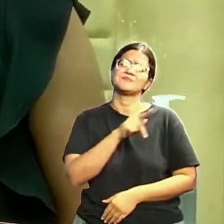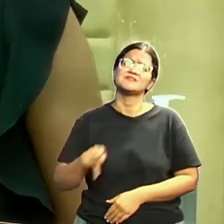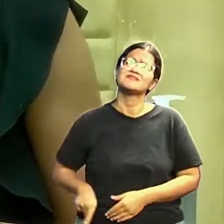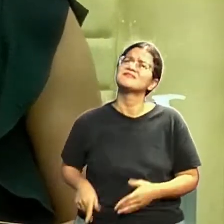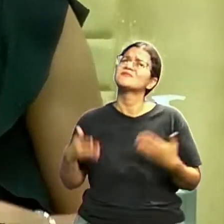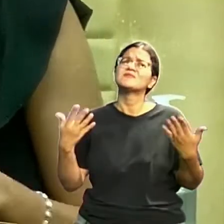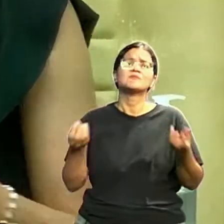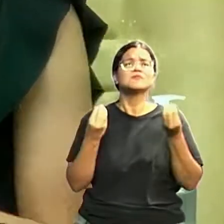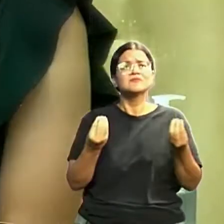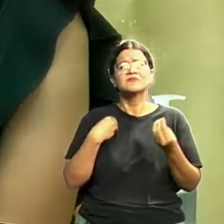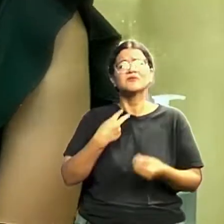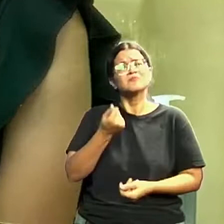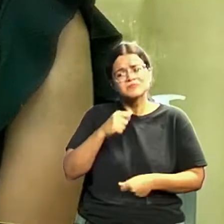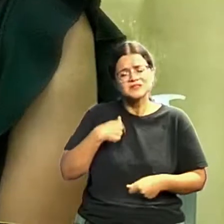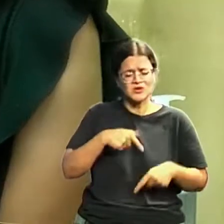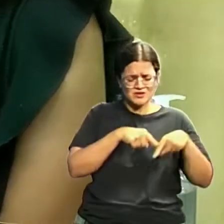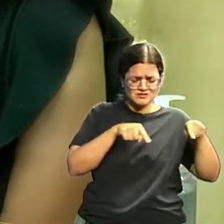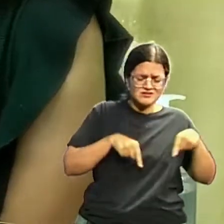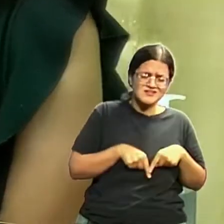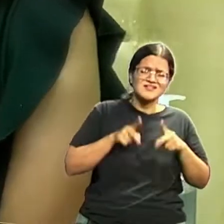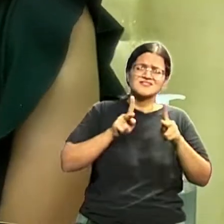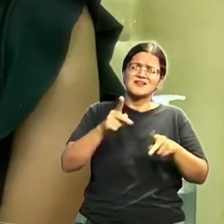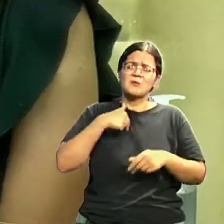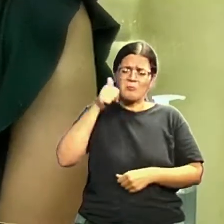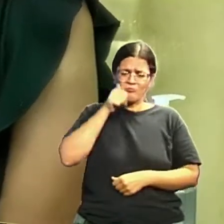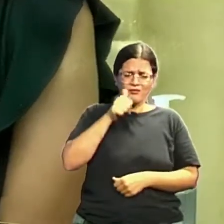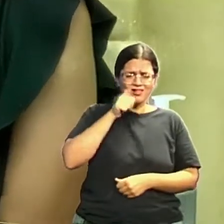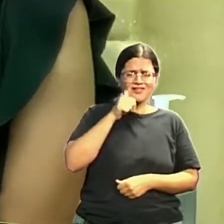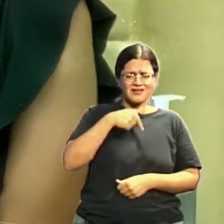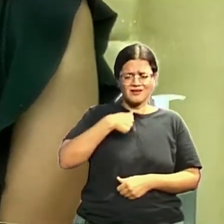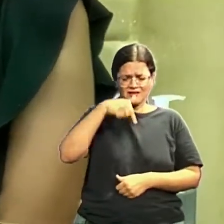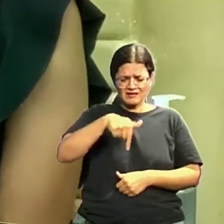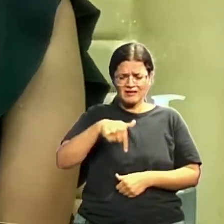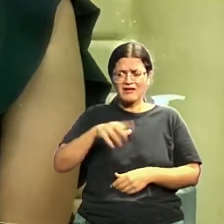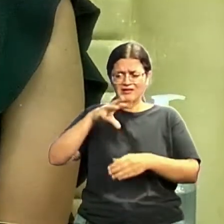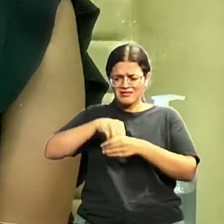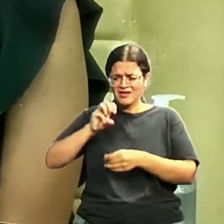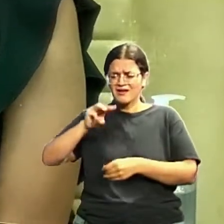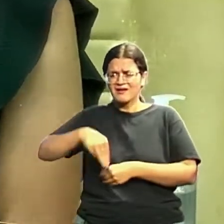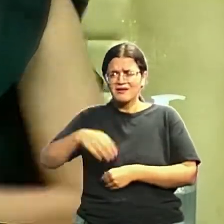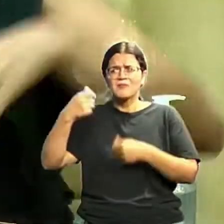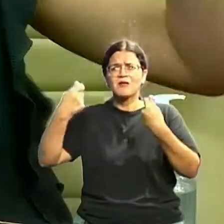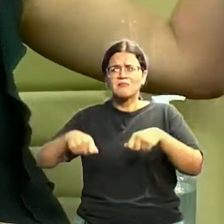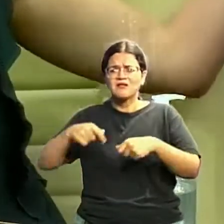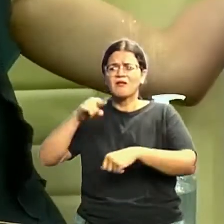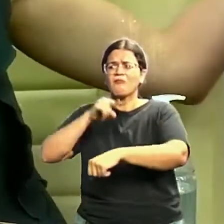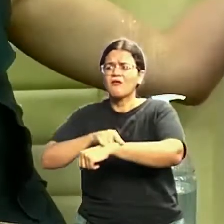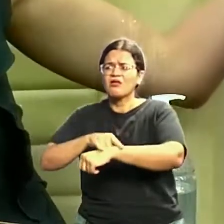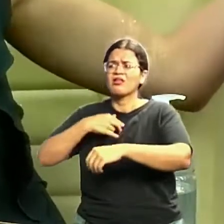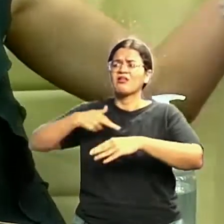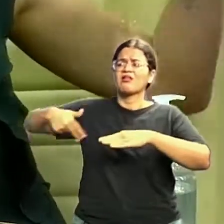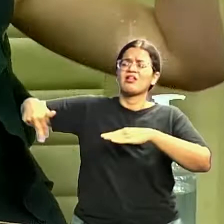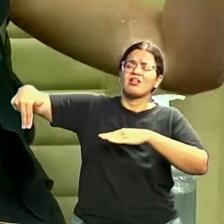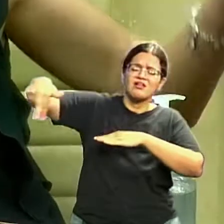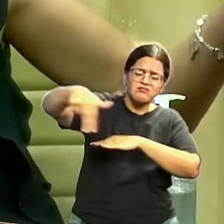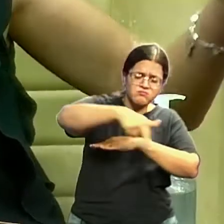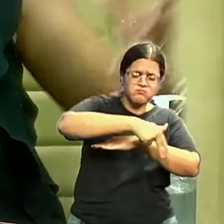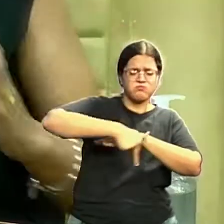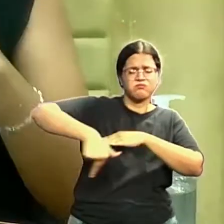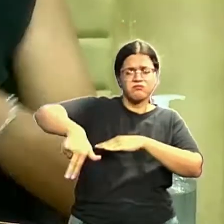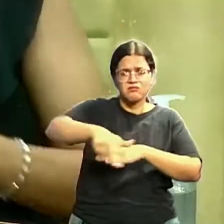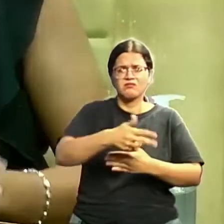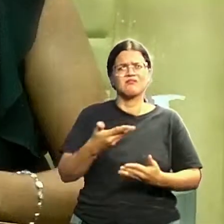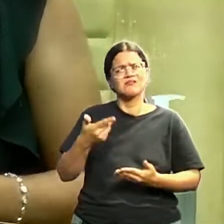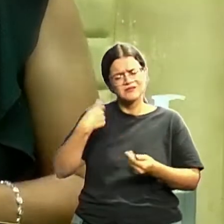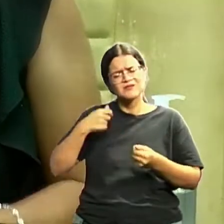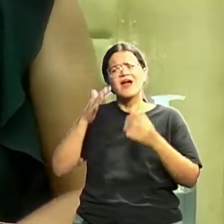de Deus, não tem como sair lá do gabinete toda vez que uma mulher daqui dessa casa precisa usar o banheiro feminino. Então, uma atenção ainda